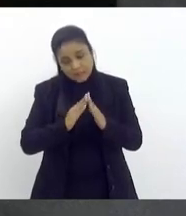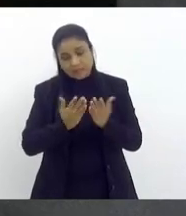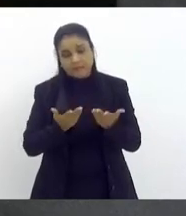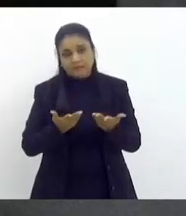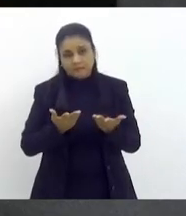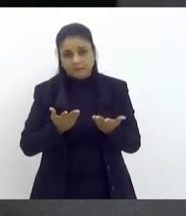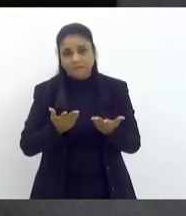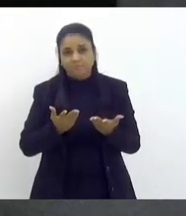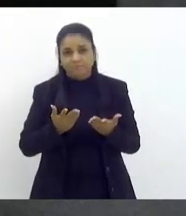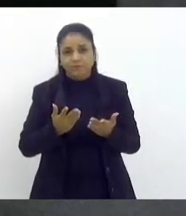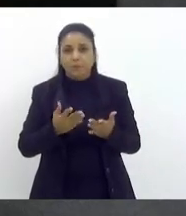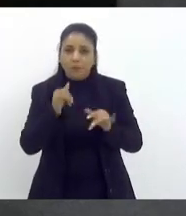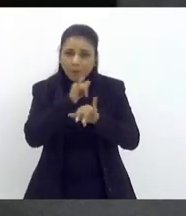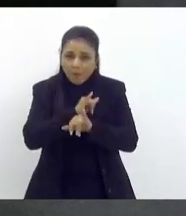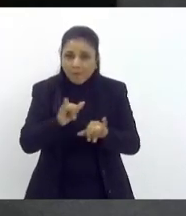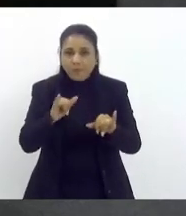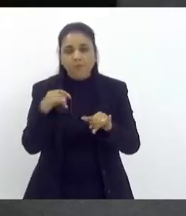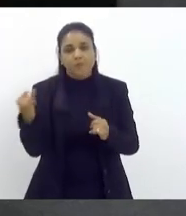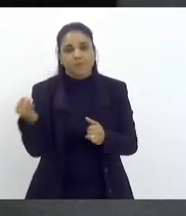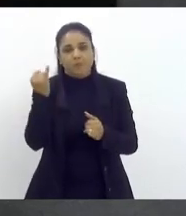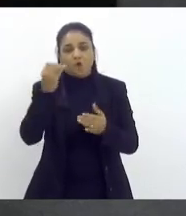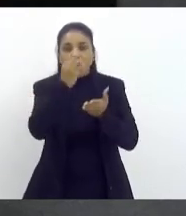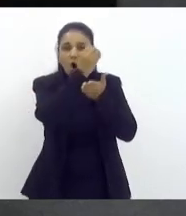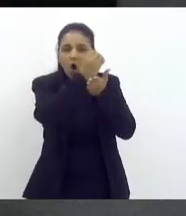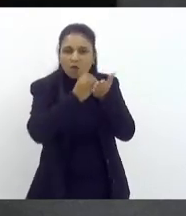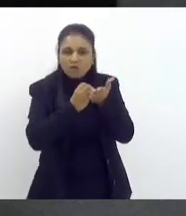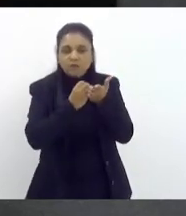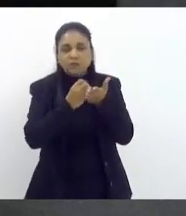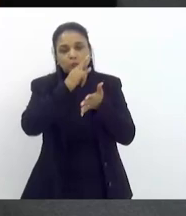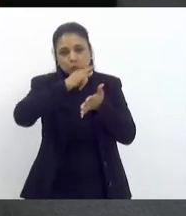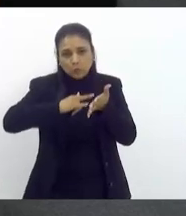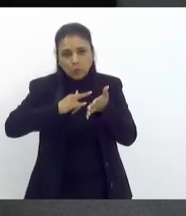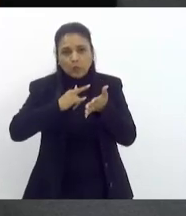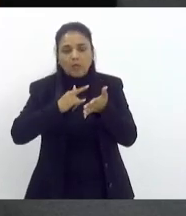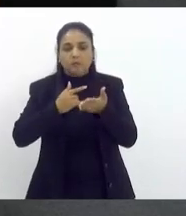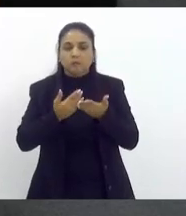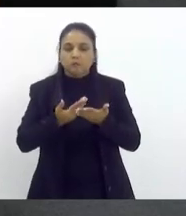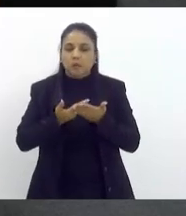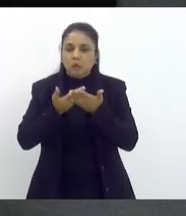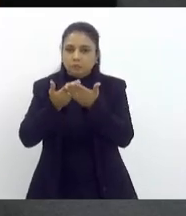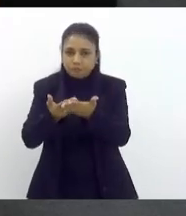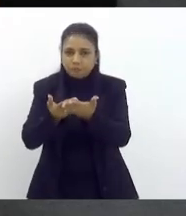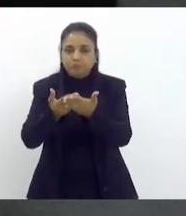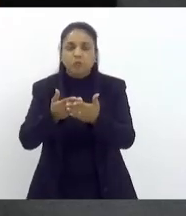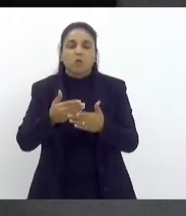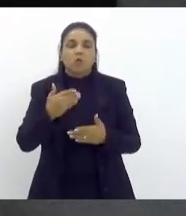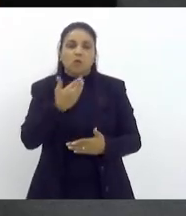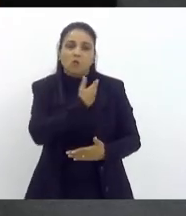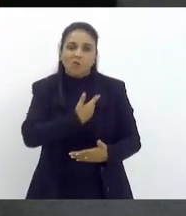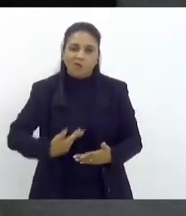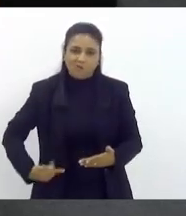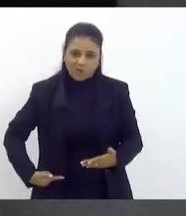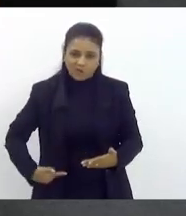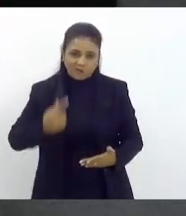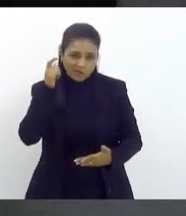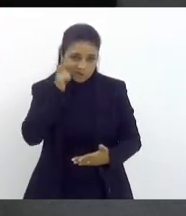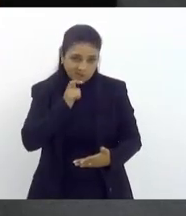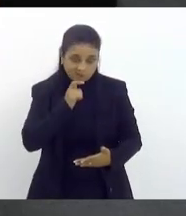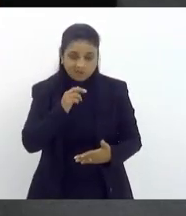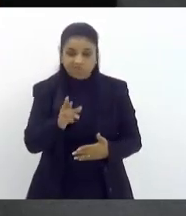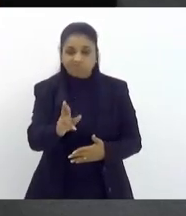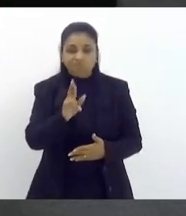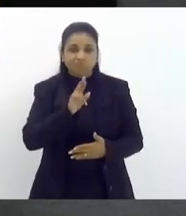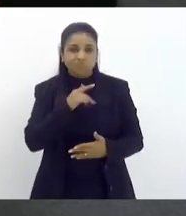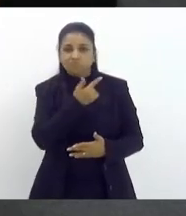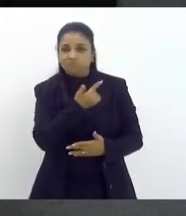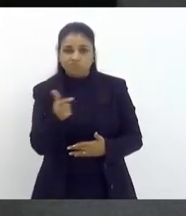é importante dizer que eu enviei um ofício ao Governador Cláudio Castro Só que até agora não houve resposta mas inclusive